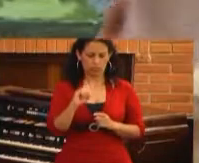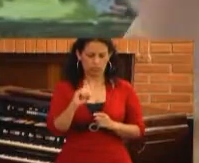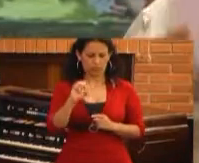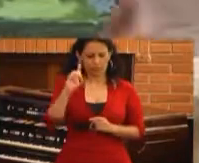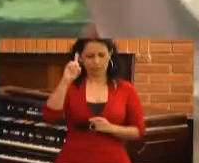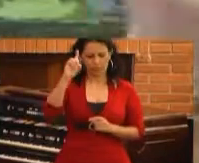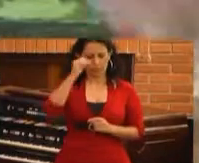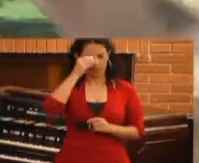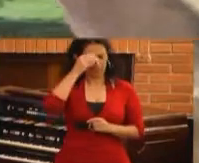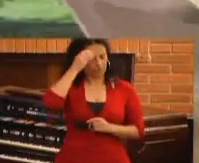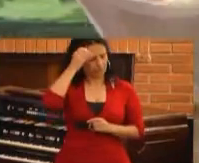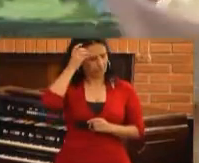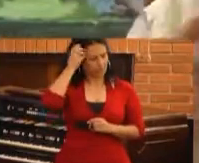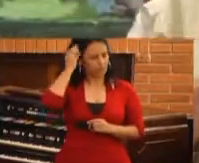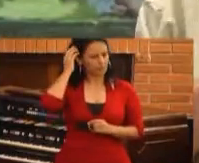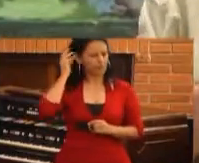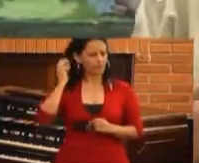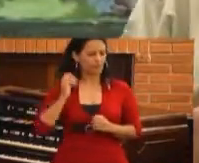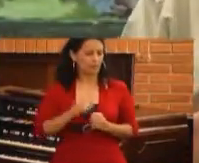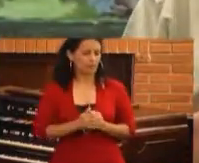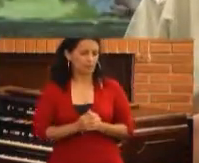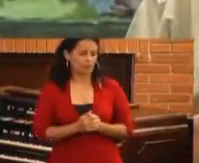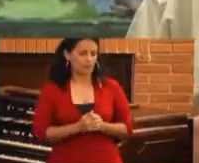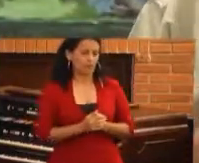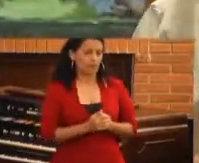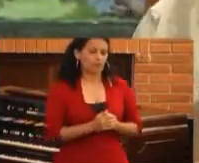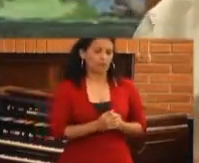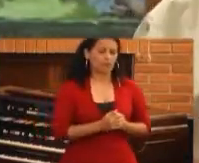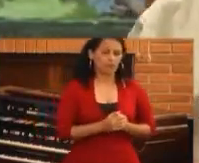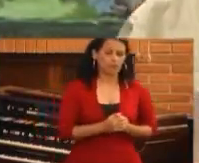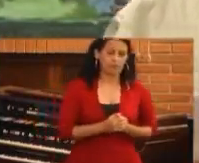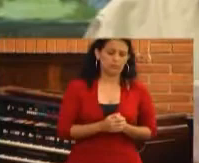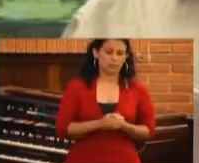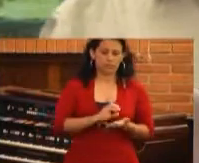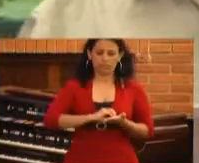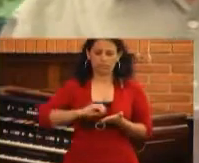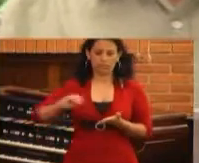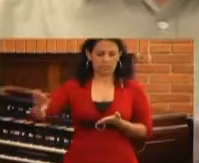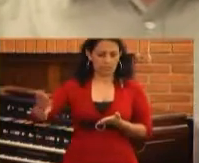Baseado em alguns argumentos nietzscherianos,